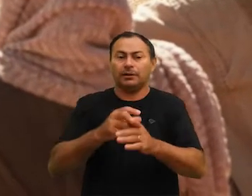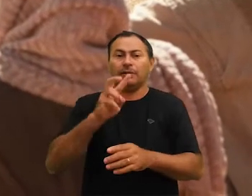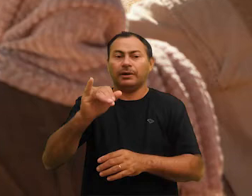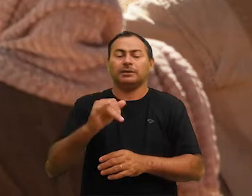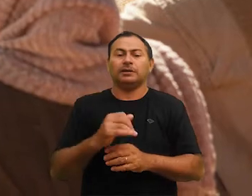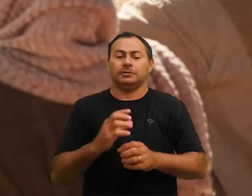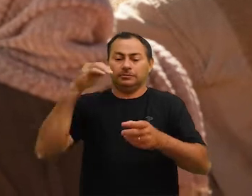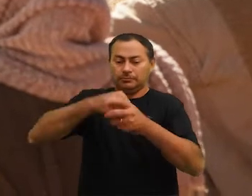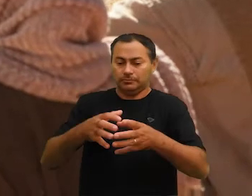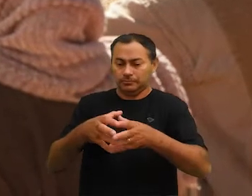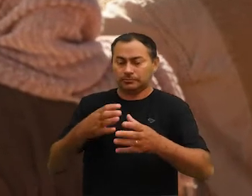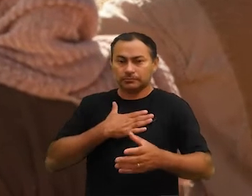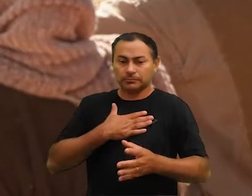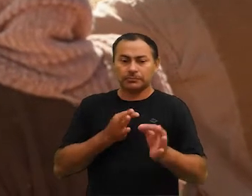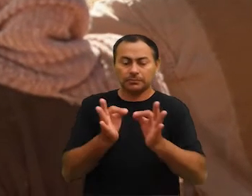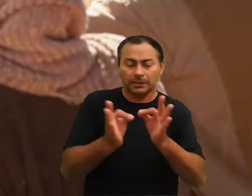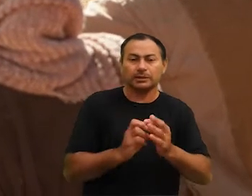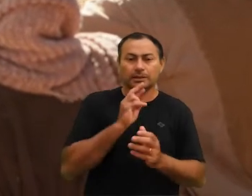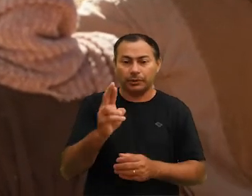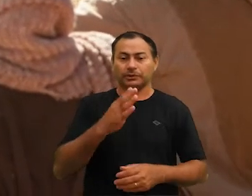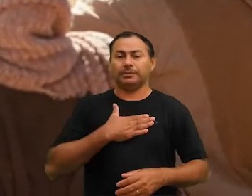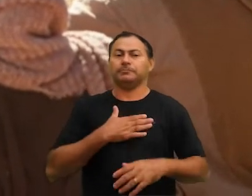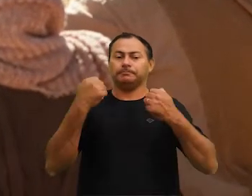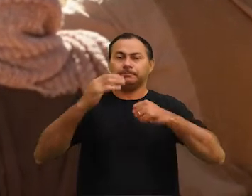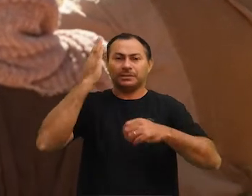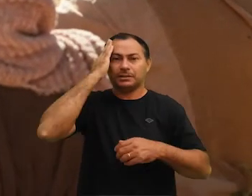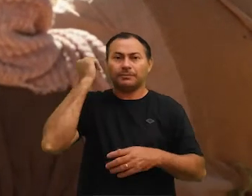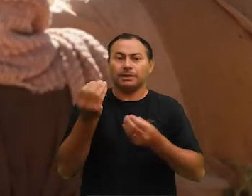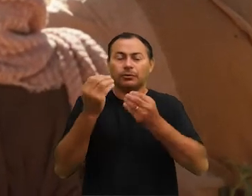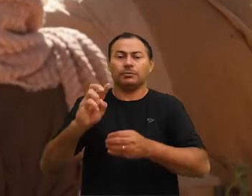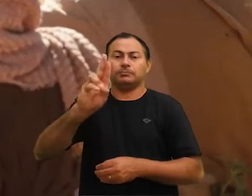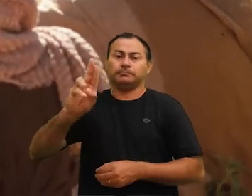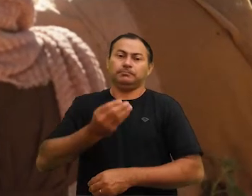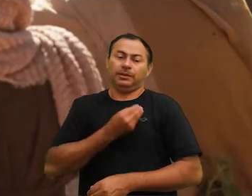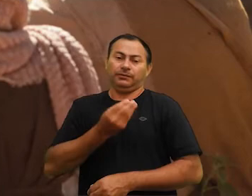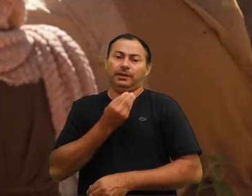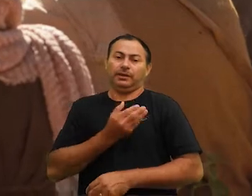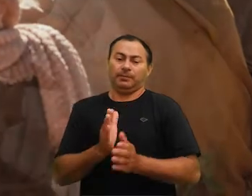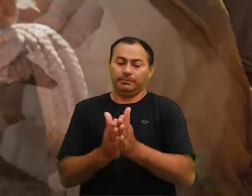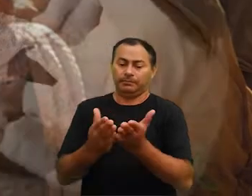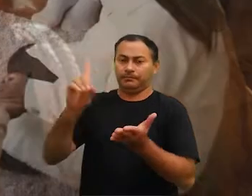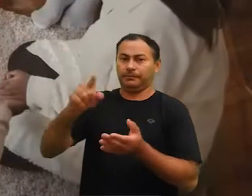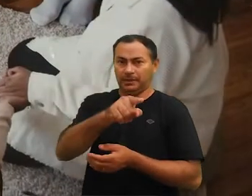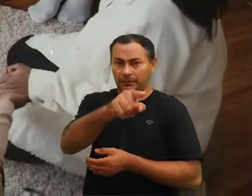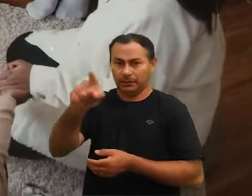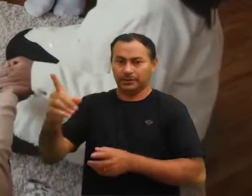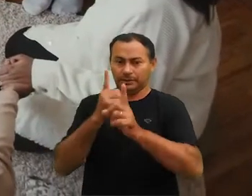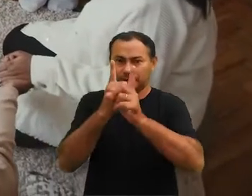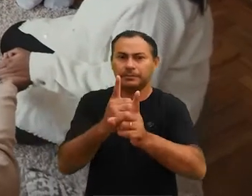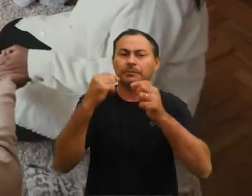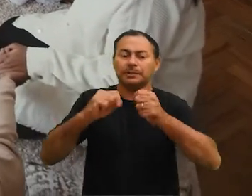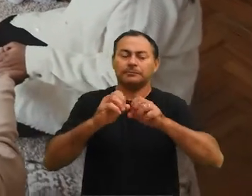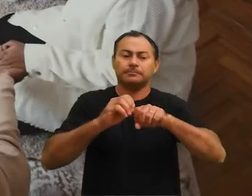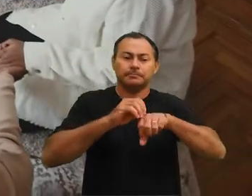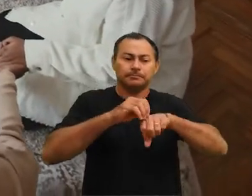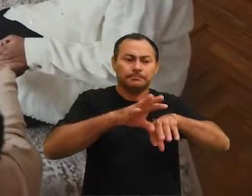vocês vão ser parte da minha solução e da minha resposta, vocês precisam saber como aplicar as Escrituras. Vocês precisam